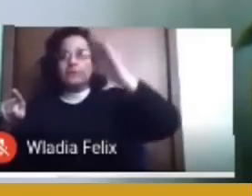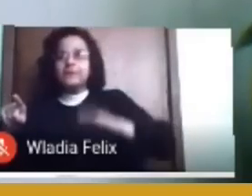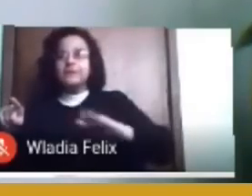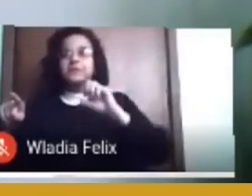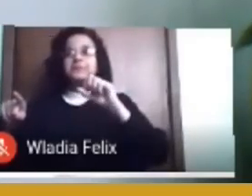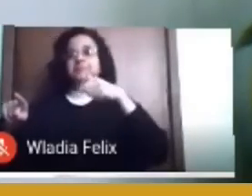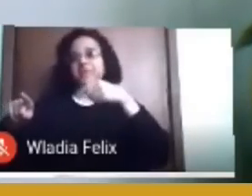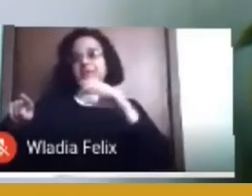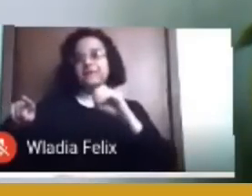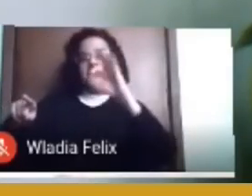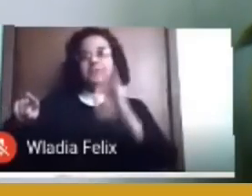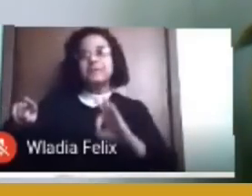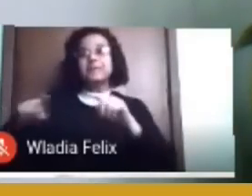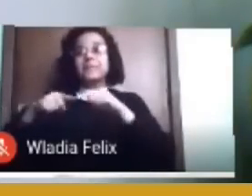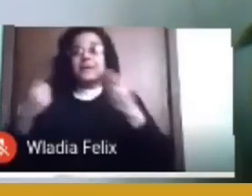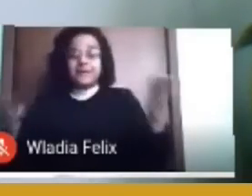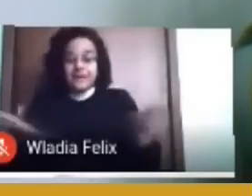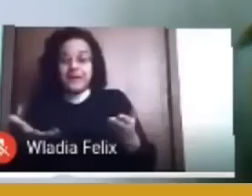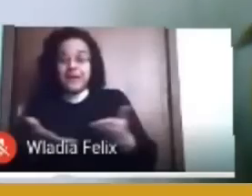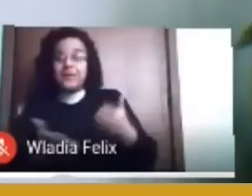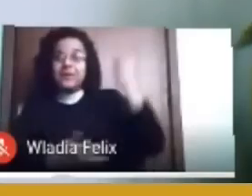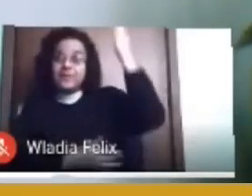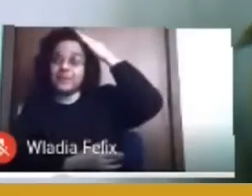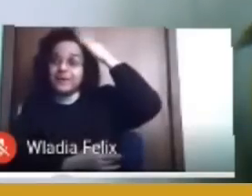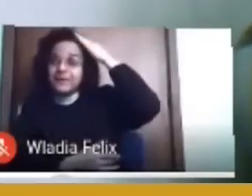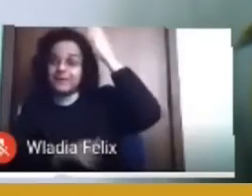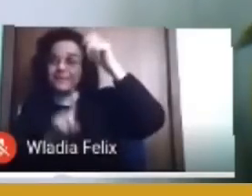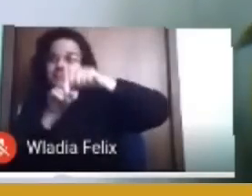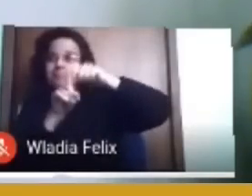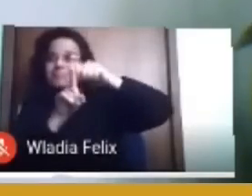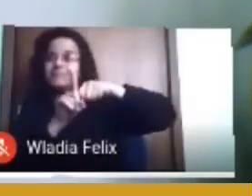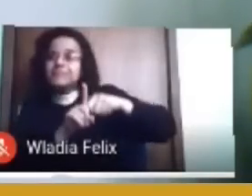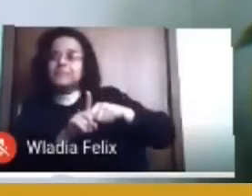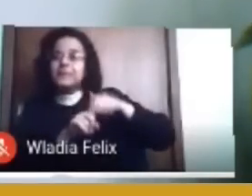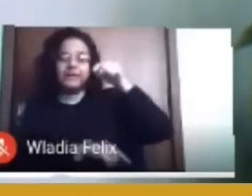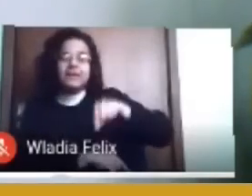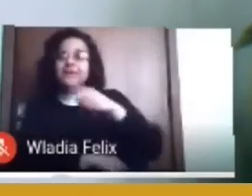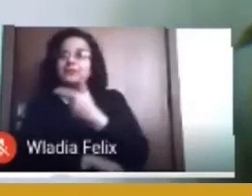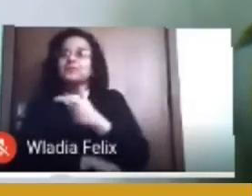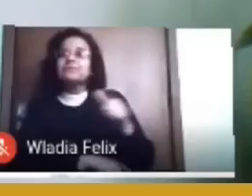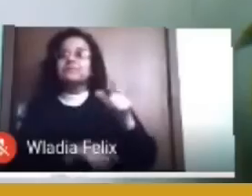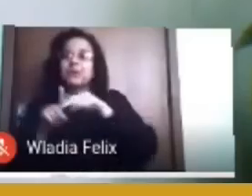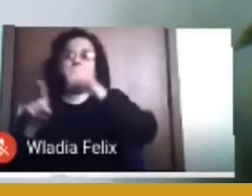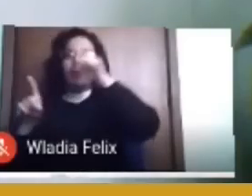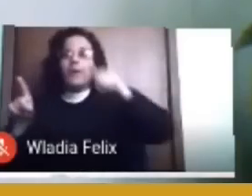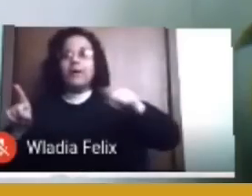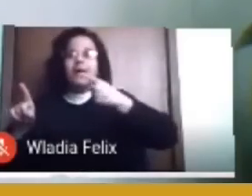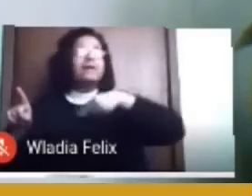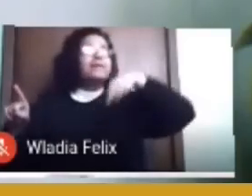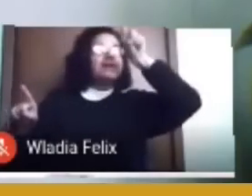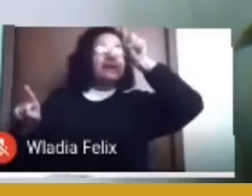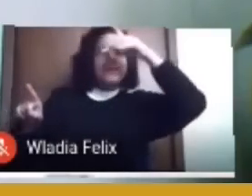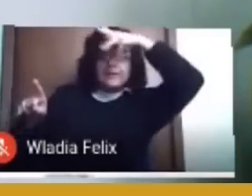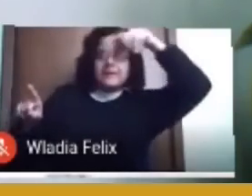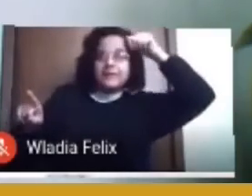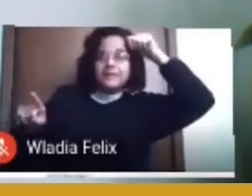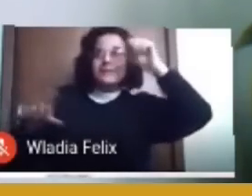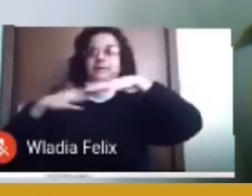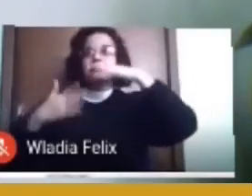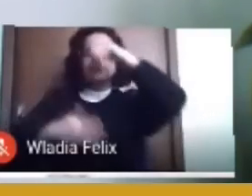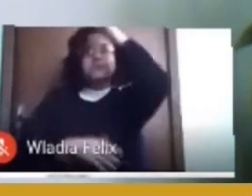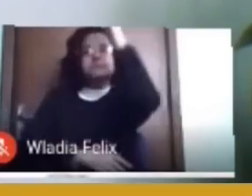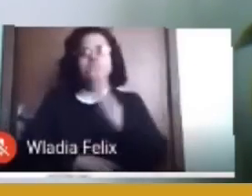essa curva. Você está lá na região do Amazonas, né? Como que lá, de repente, já está tudo tranquilo,